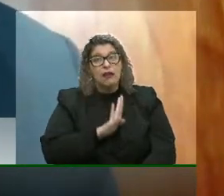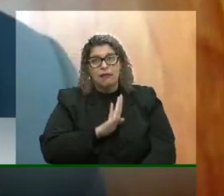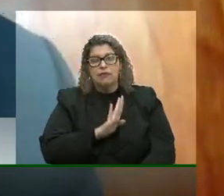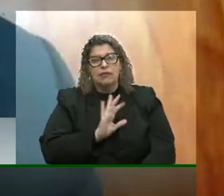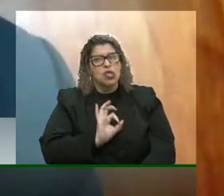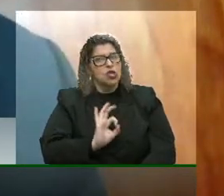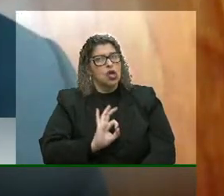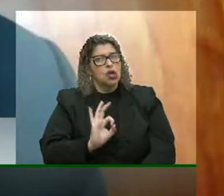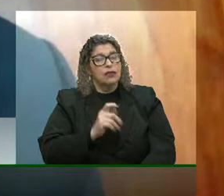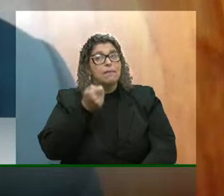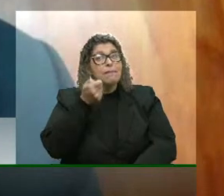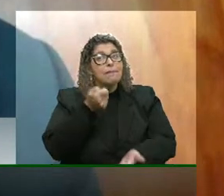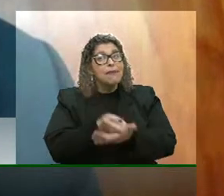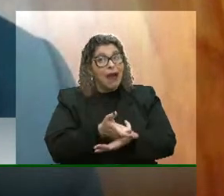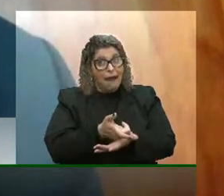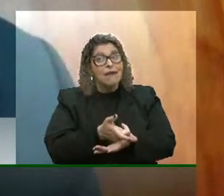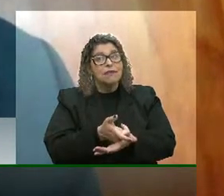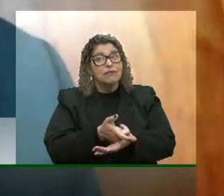Eu quero